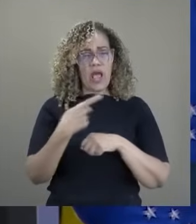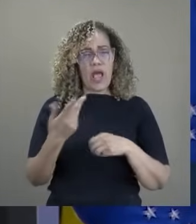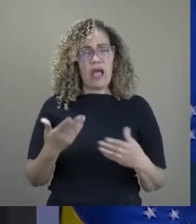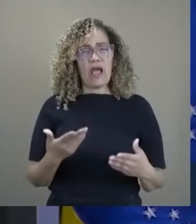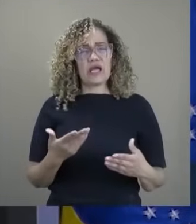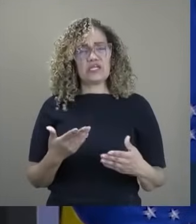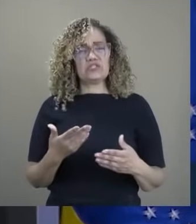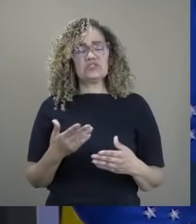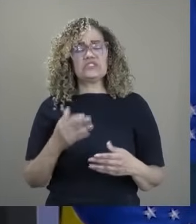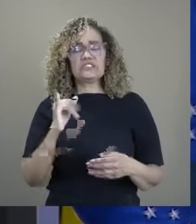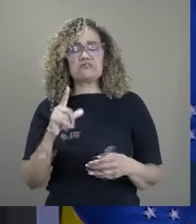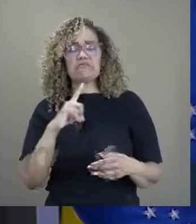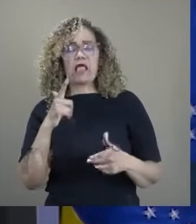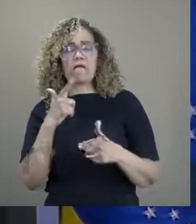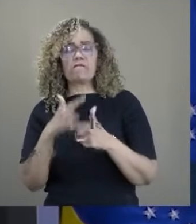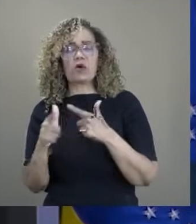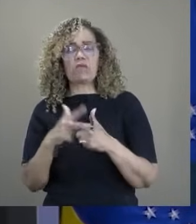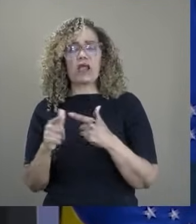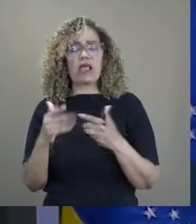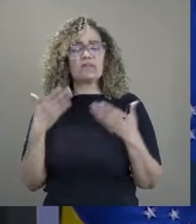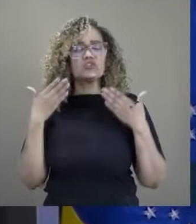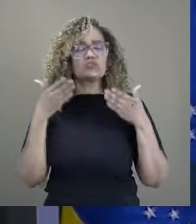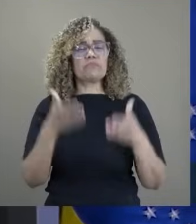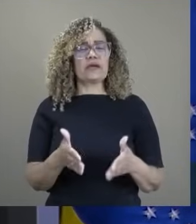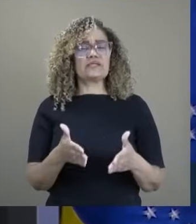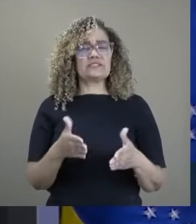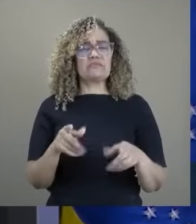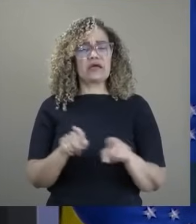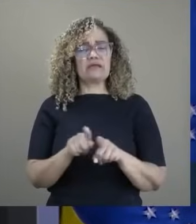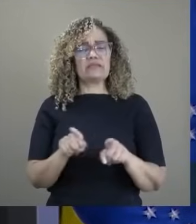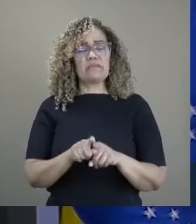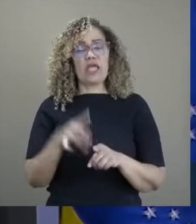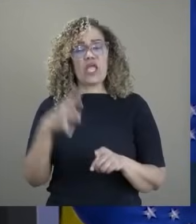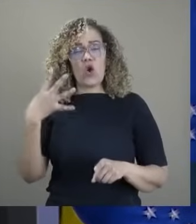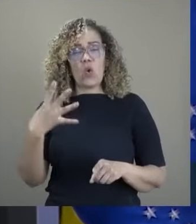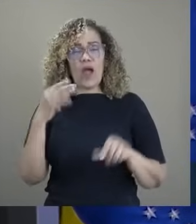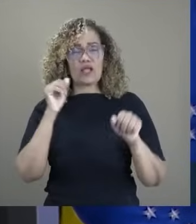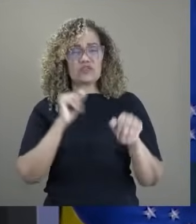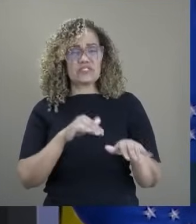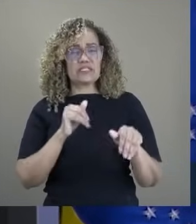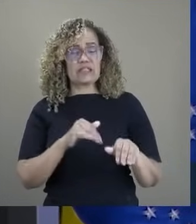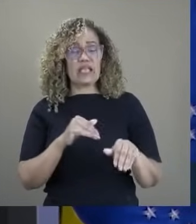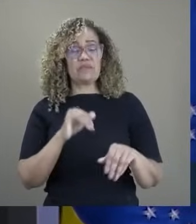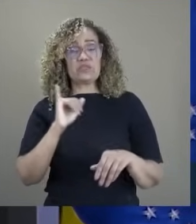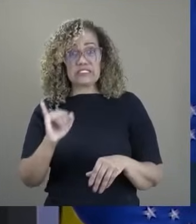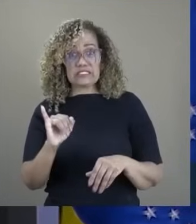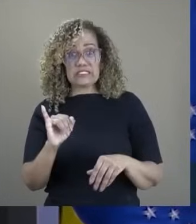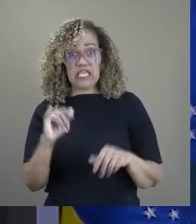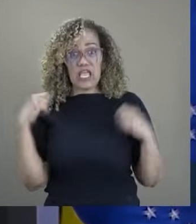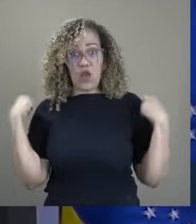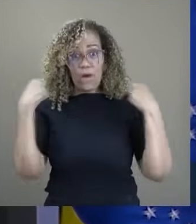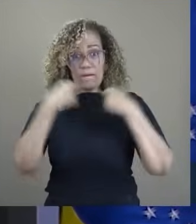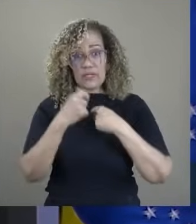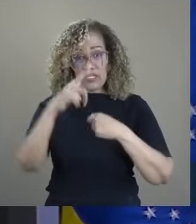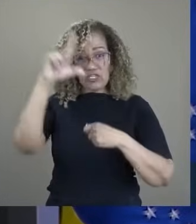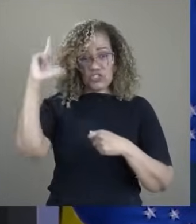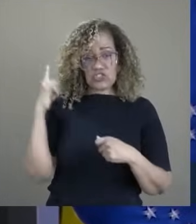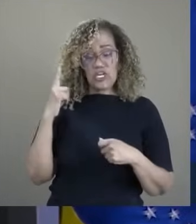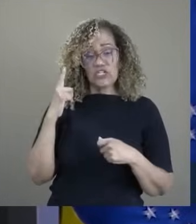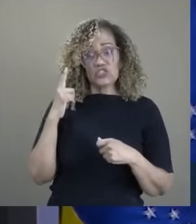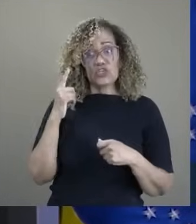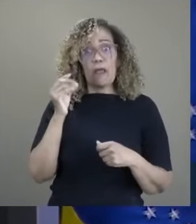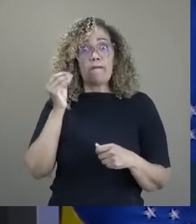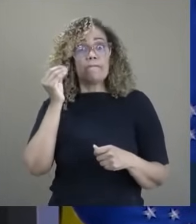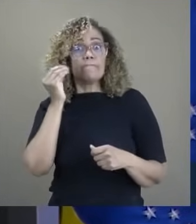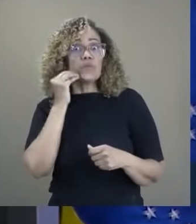se teria problema de participar da manifestação de 4 de setembro se o Ministro Alexandre de Moraes pudesse fazer alguma coisa poderia fazer alguma coisa